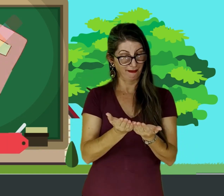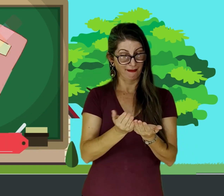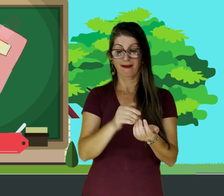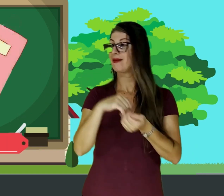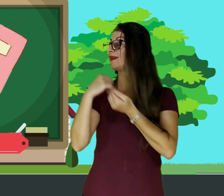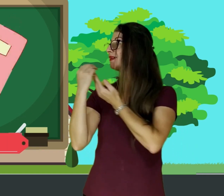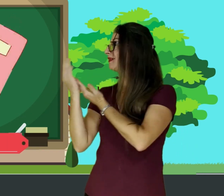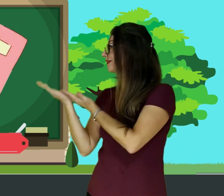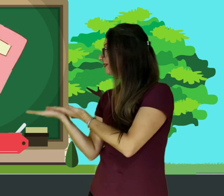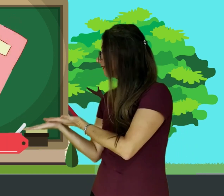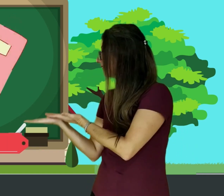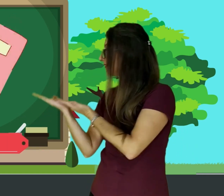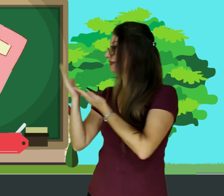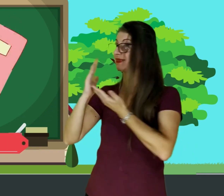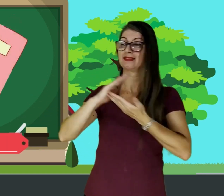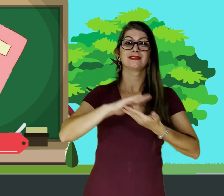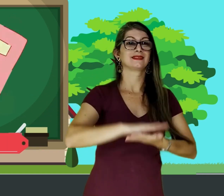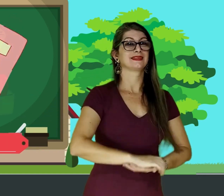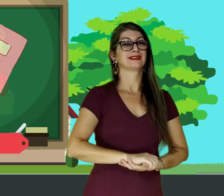caderno,